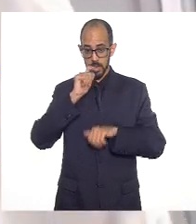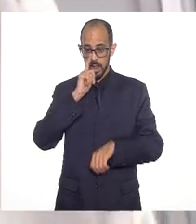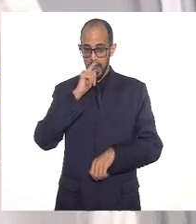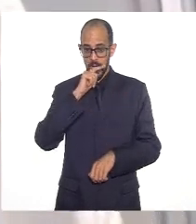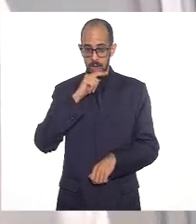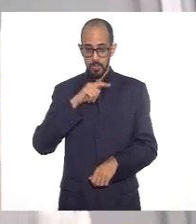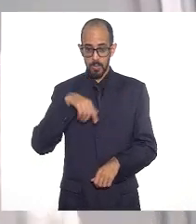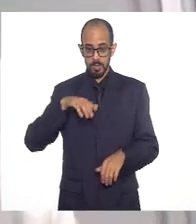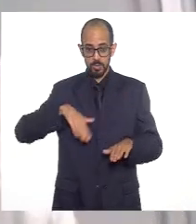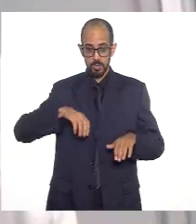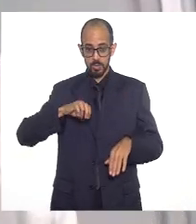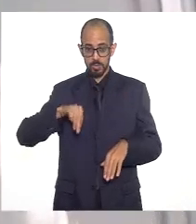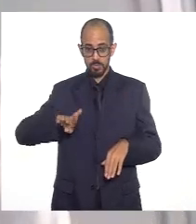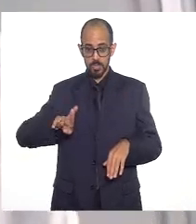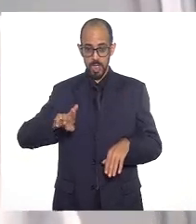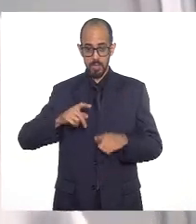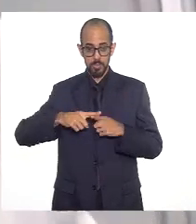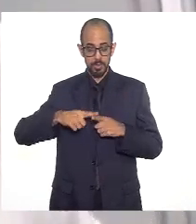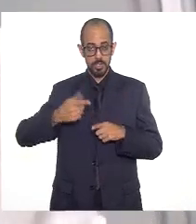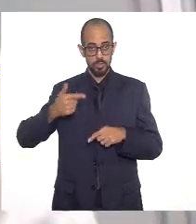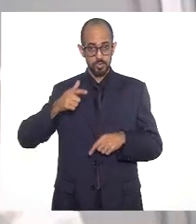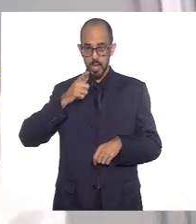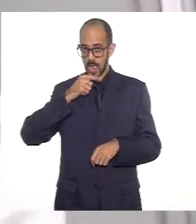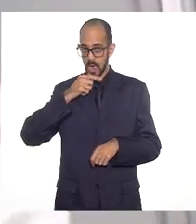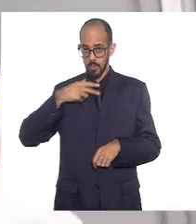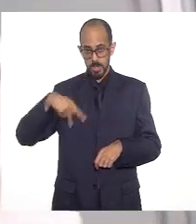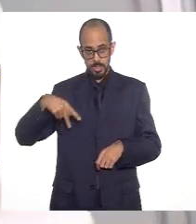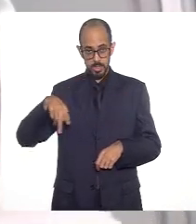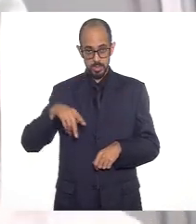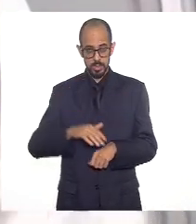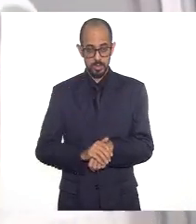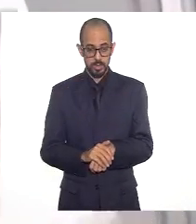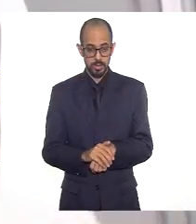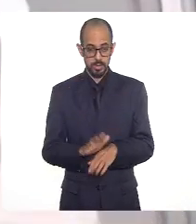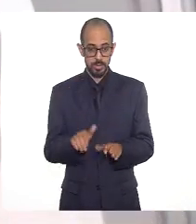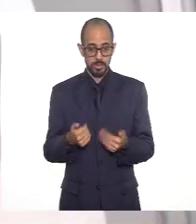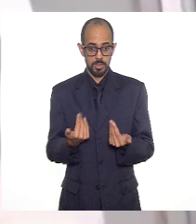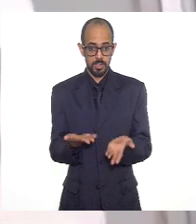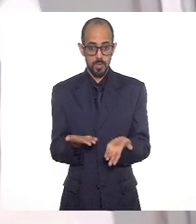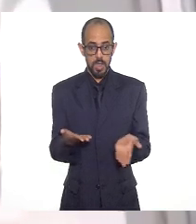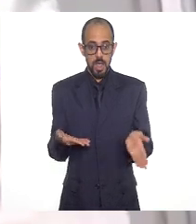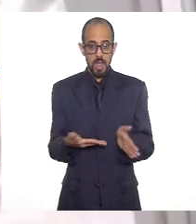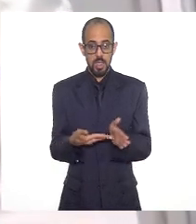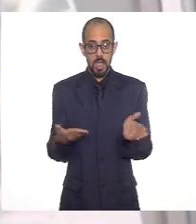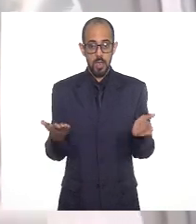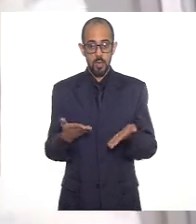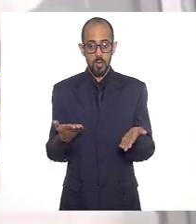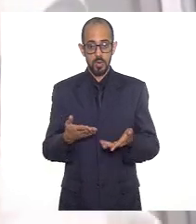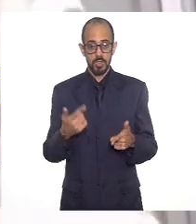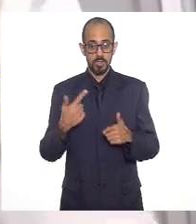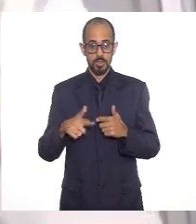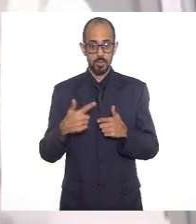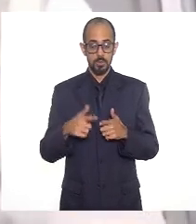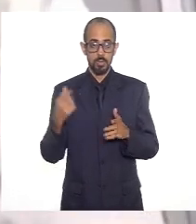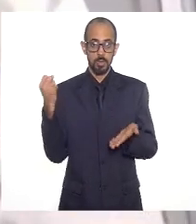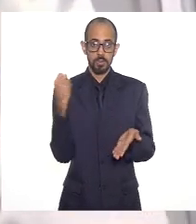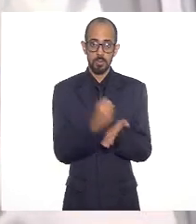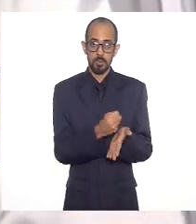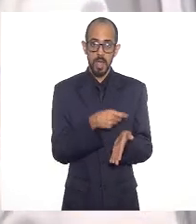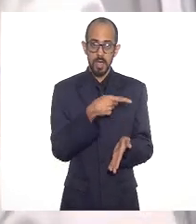porque, obviamente, não tinha água para eles. Então, até hoje, né, a população negra tem um impacto da hipertensão por